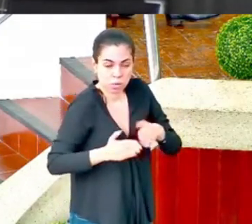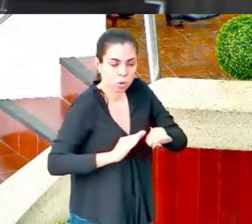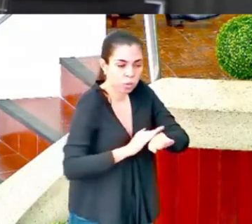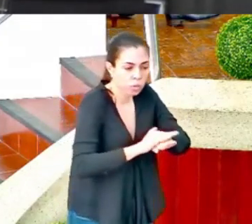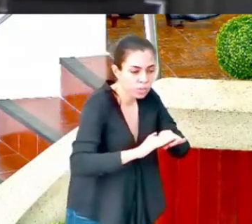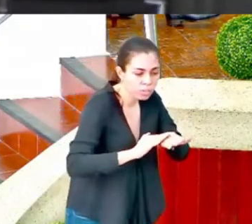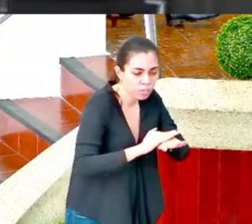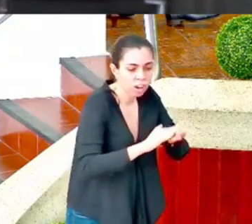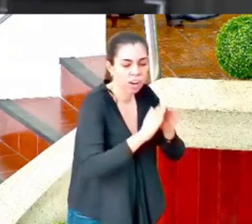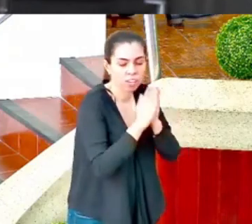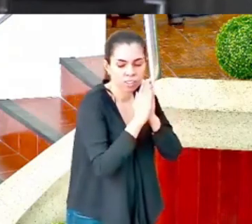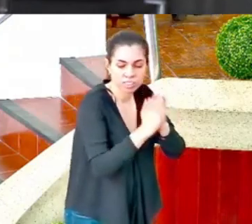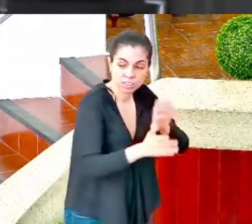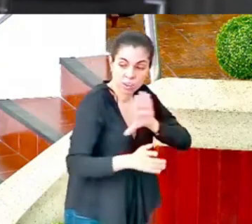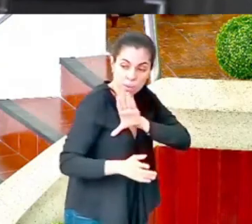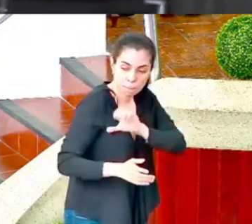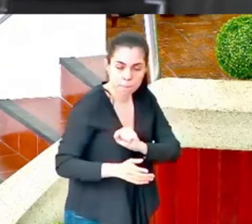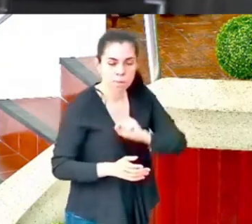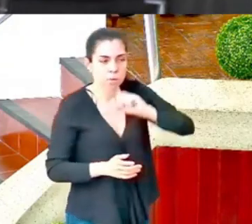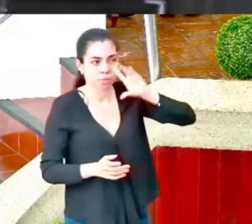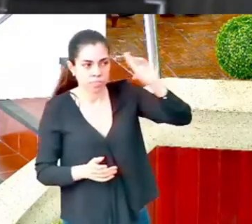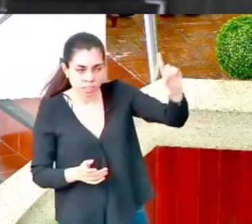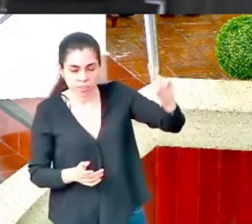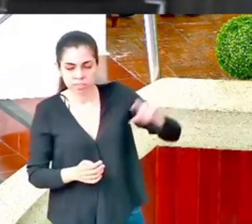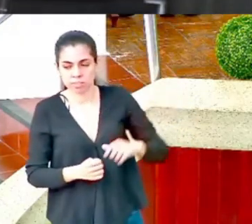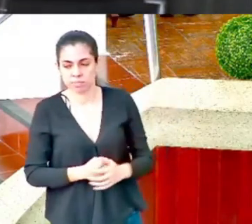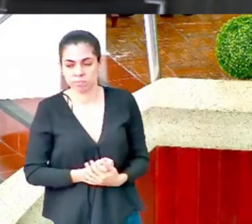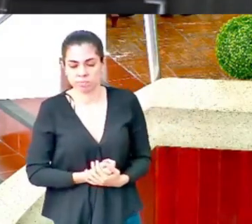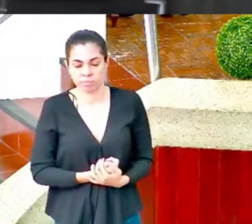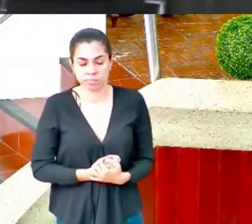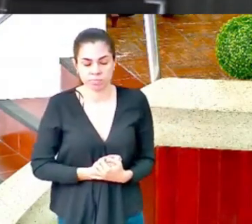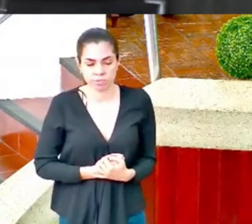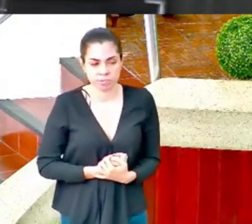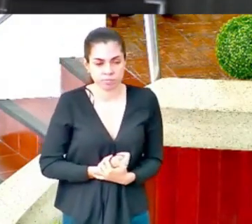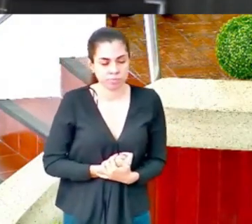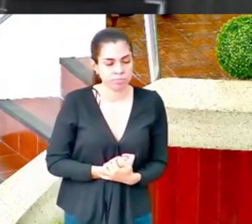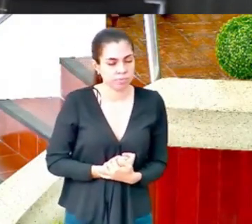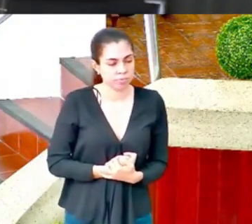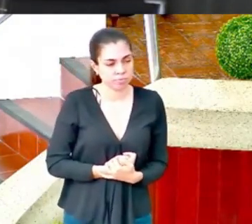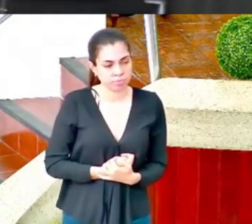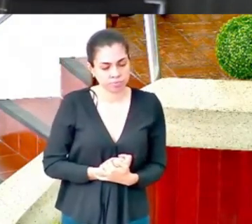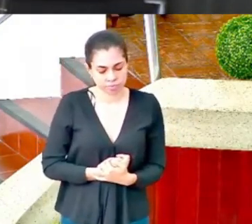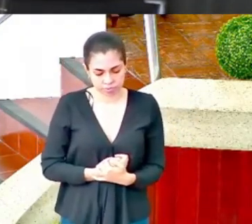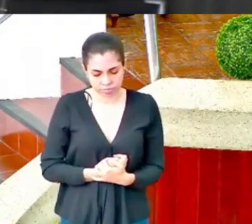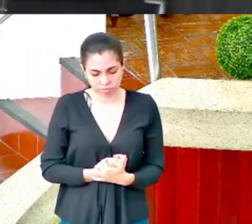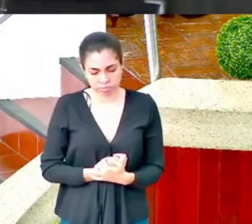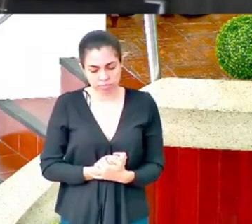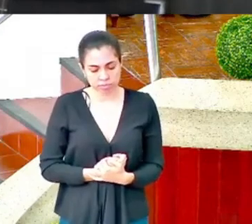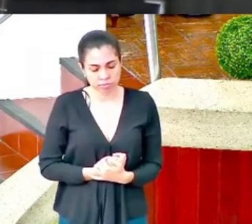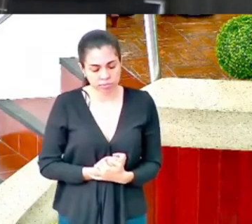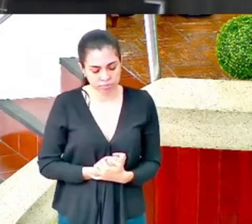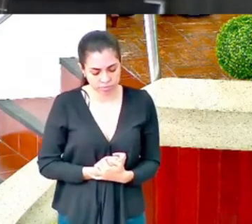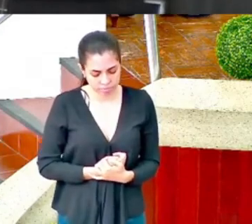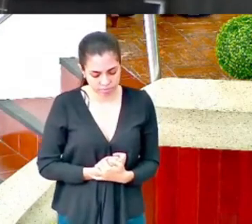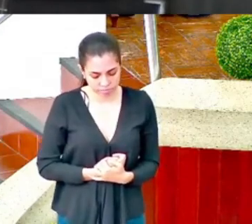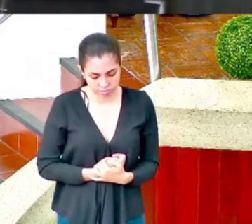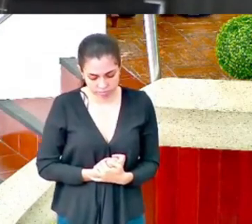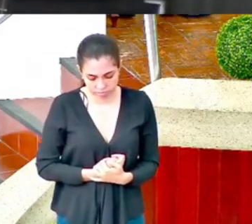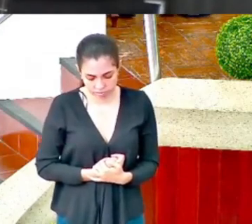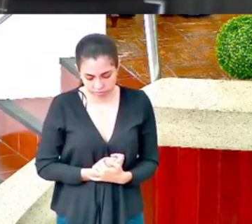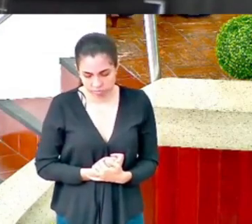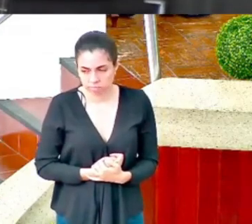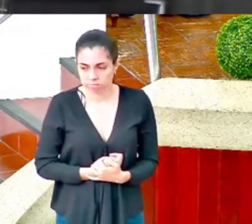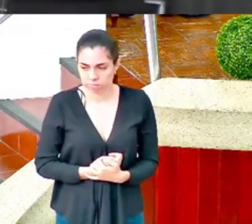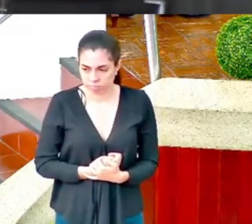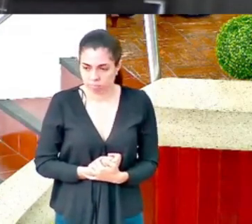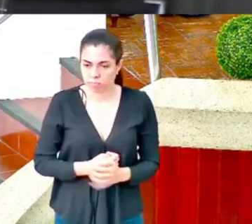em desconfianças, em ódio, em última análise. Sabe o que é anuir a aliança? É dizer, Senhor, eu concordo